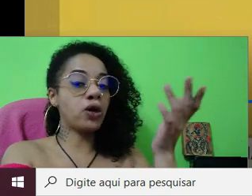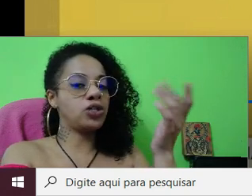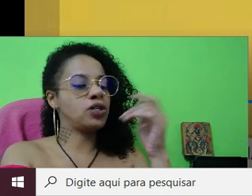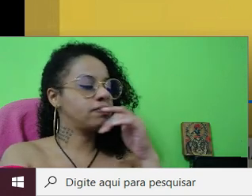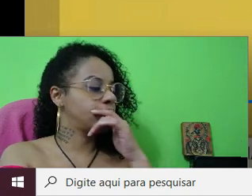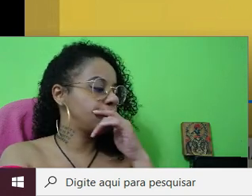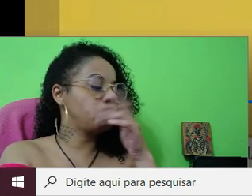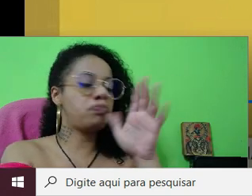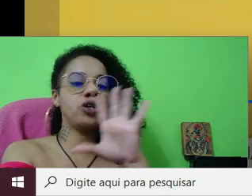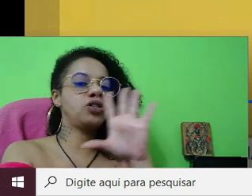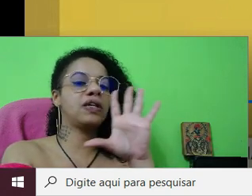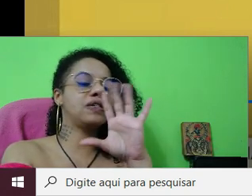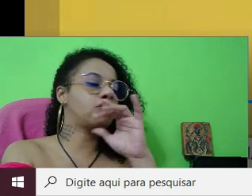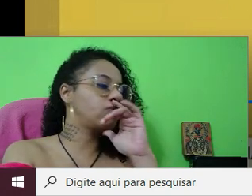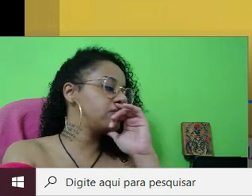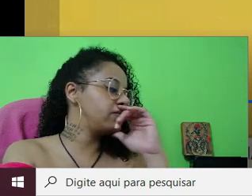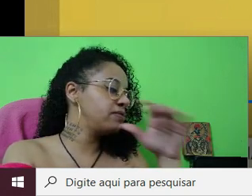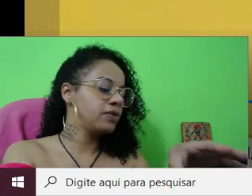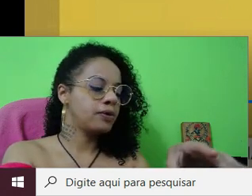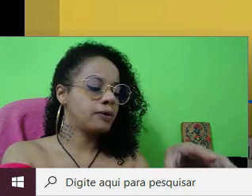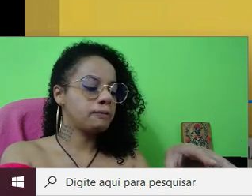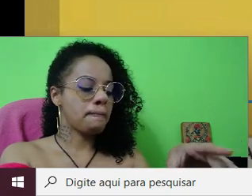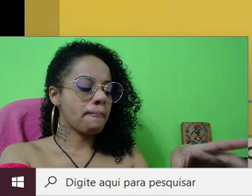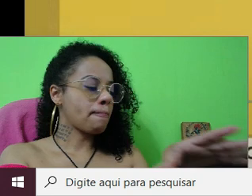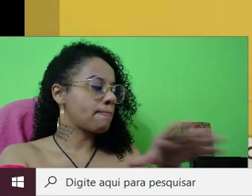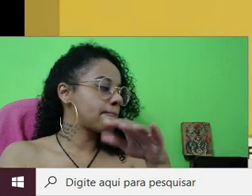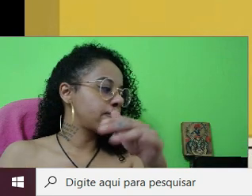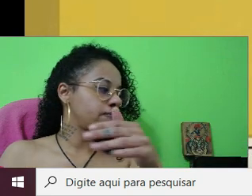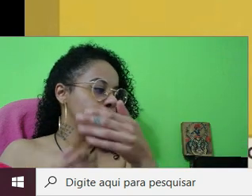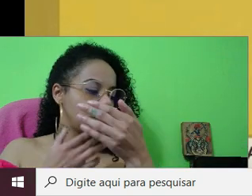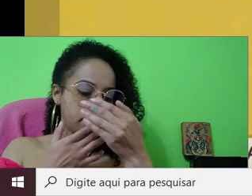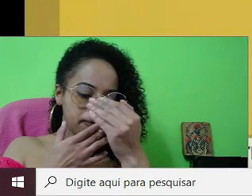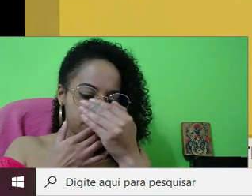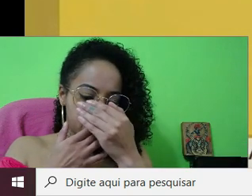Não pode Não pode ter essa conclusão